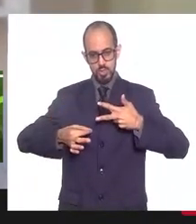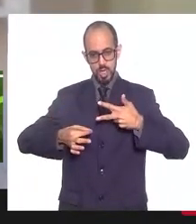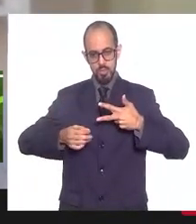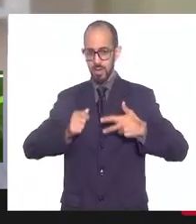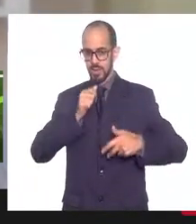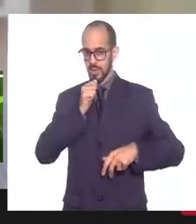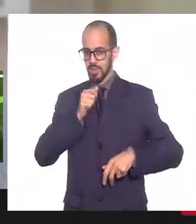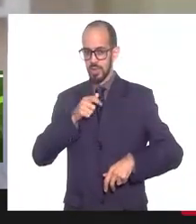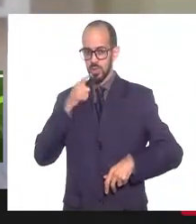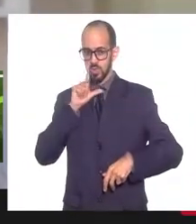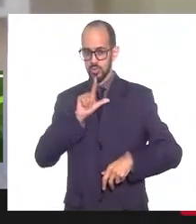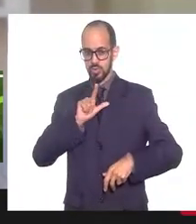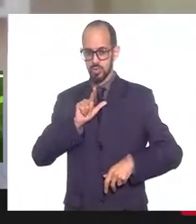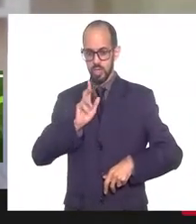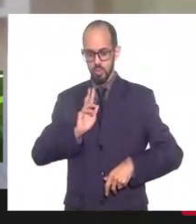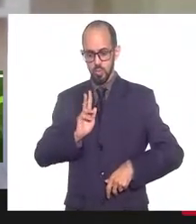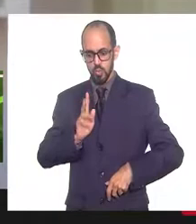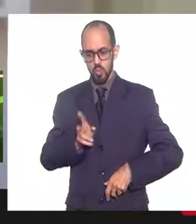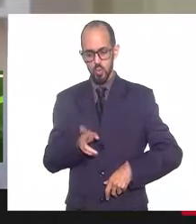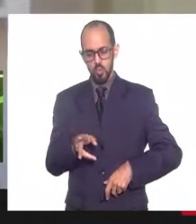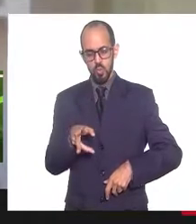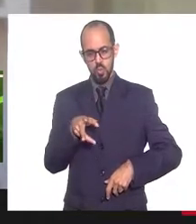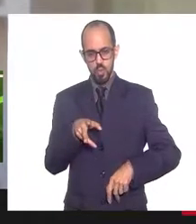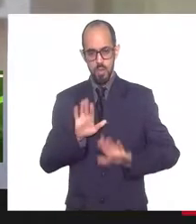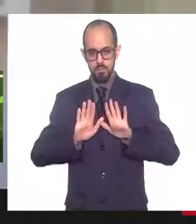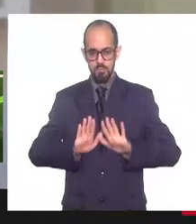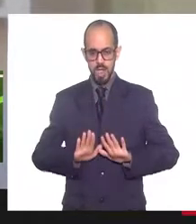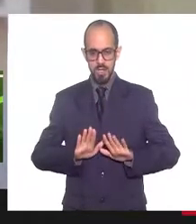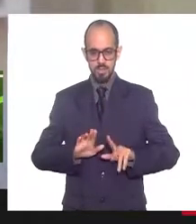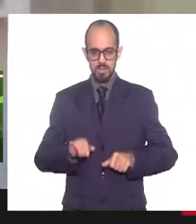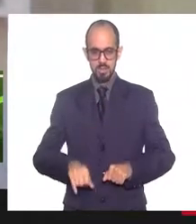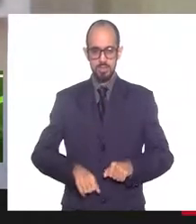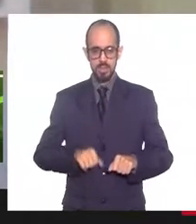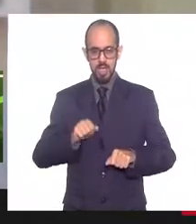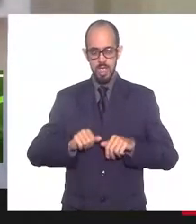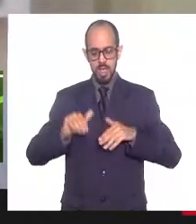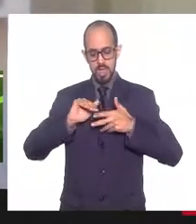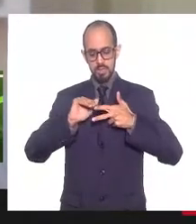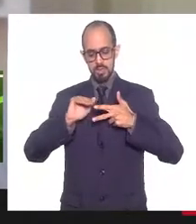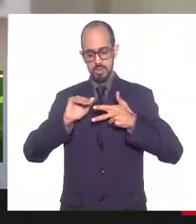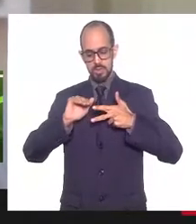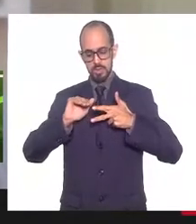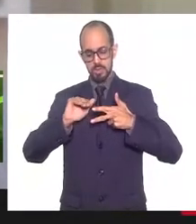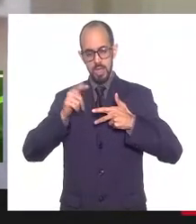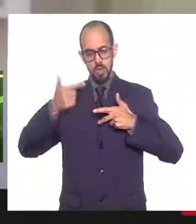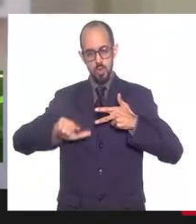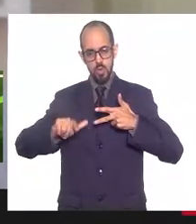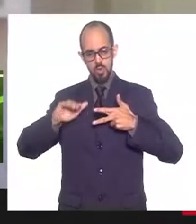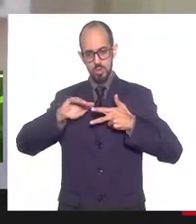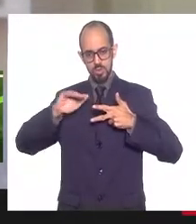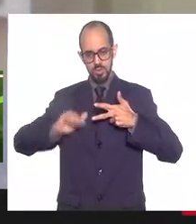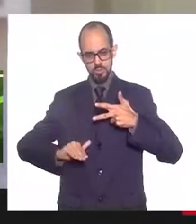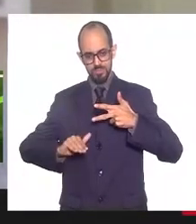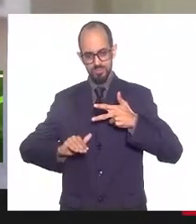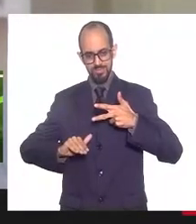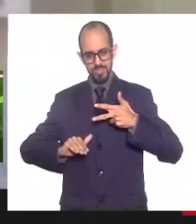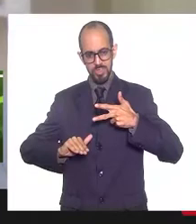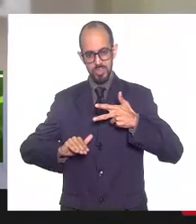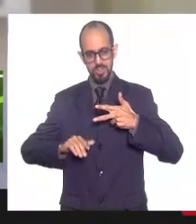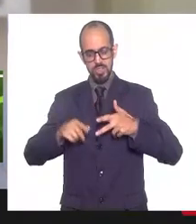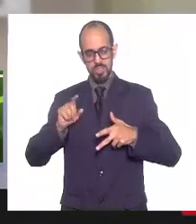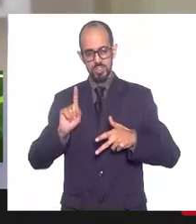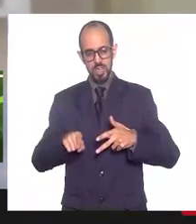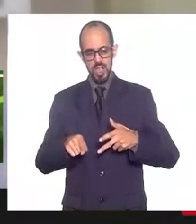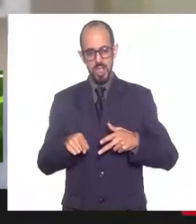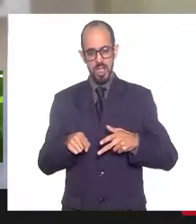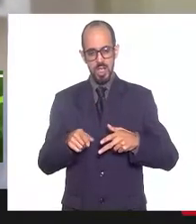tem conseguido se manter incólume, mas as esferas inferiores já vemos sinais de